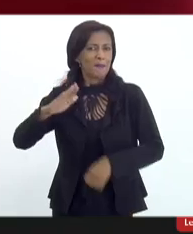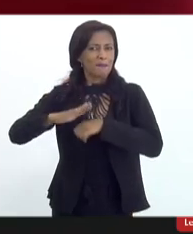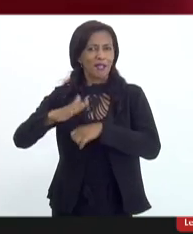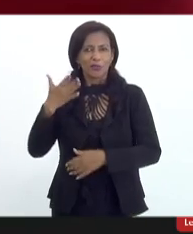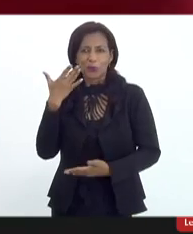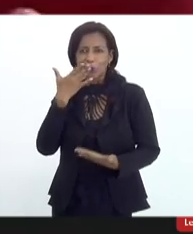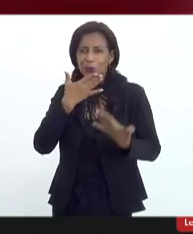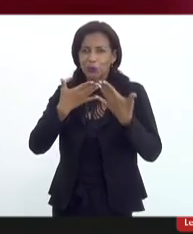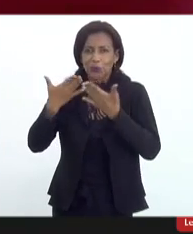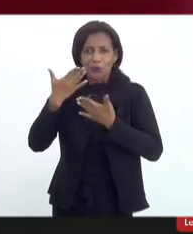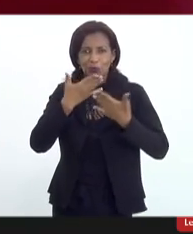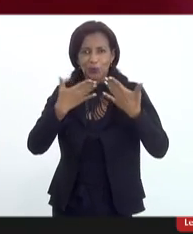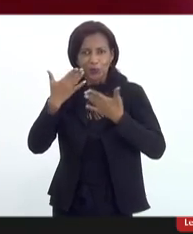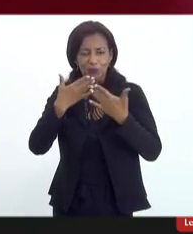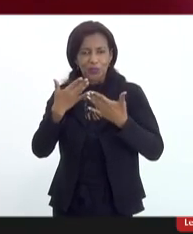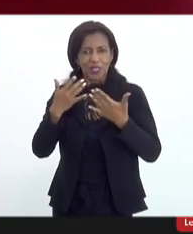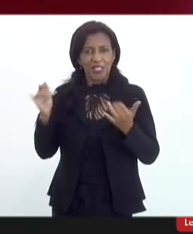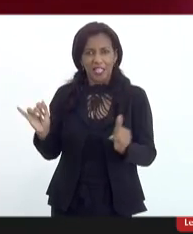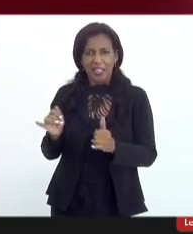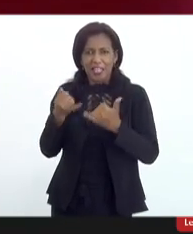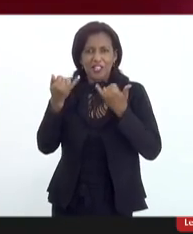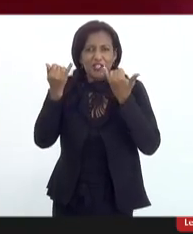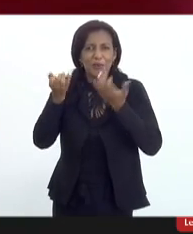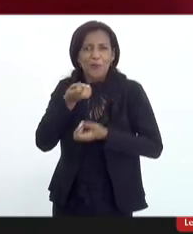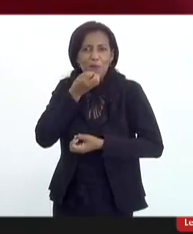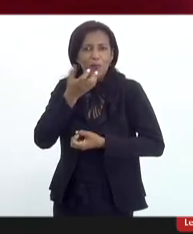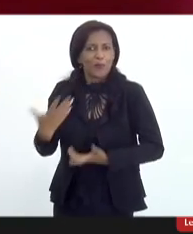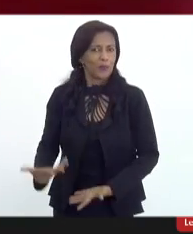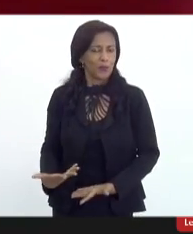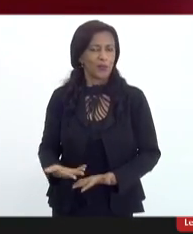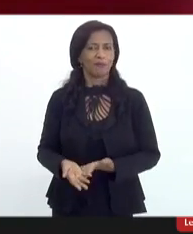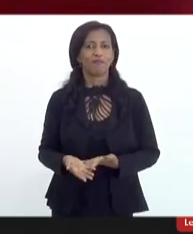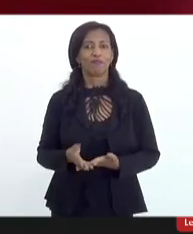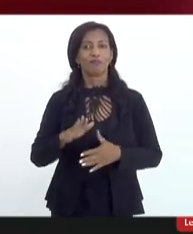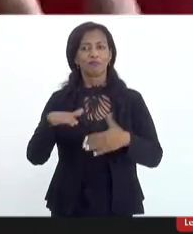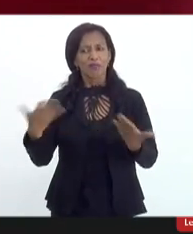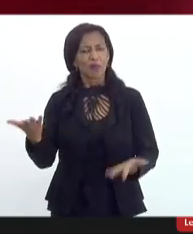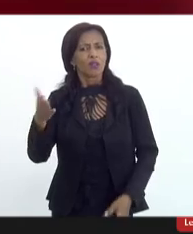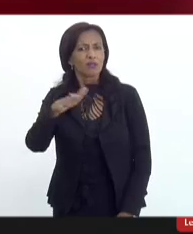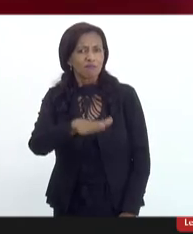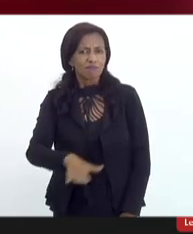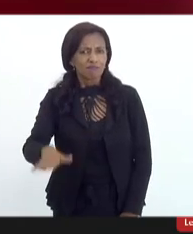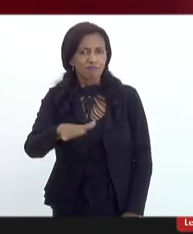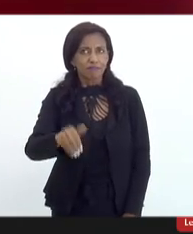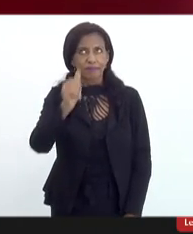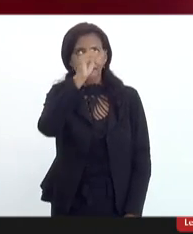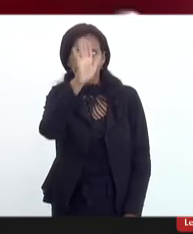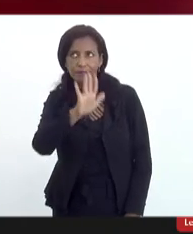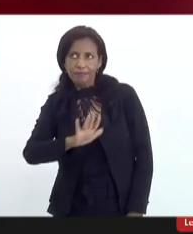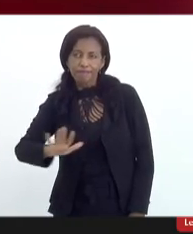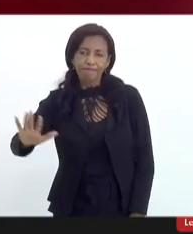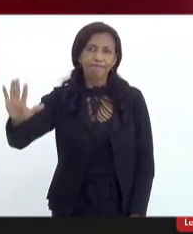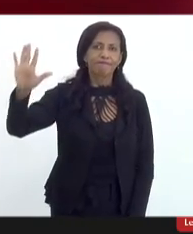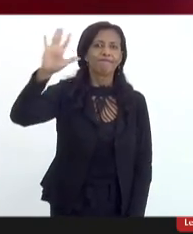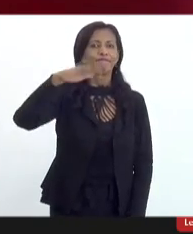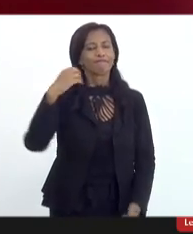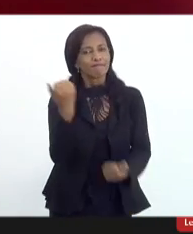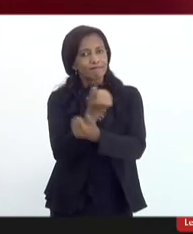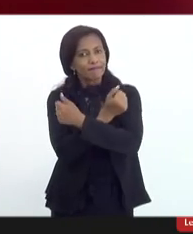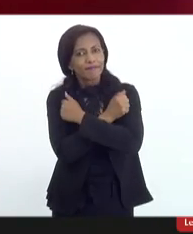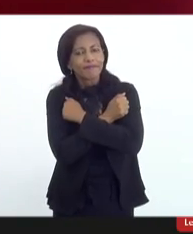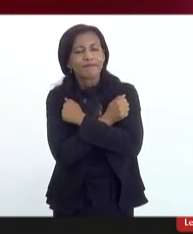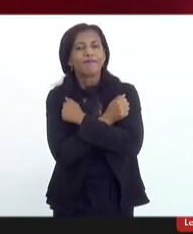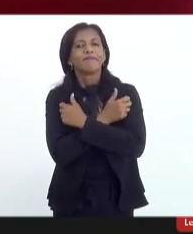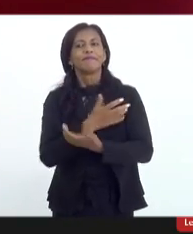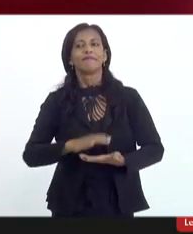gostosos e a energia contagiante. Então, né? Que essas crianças do Brasil sejam abraçadas,